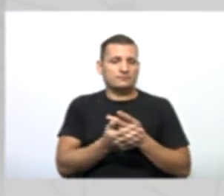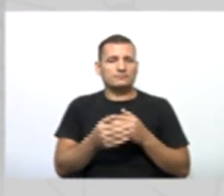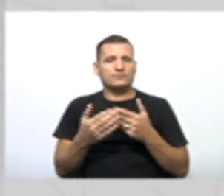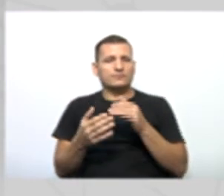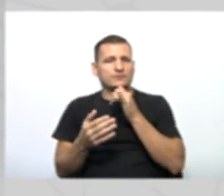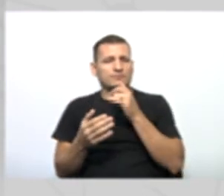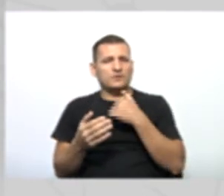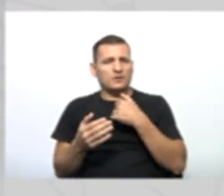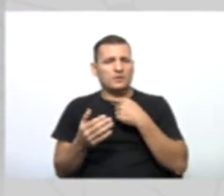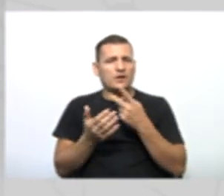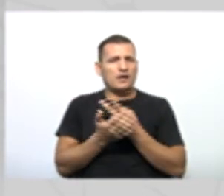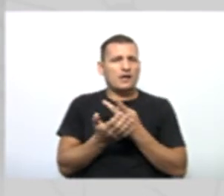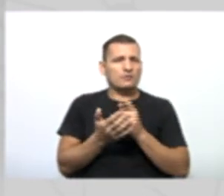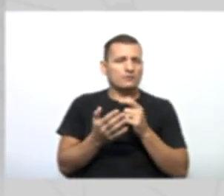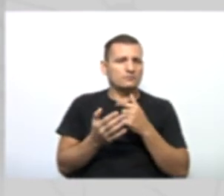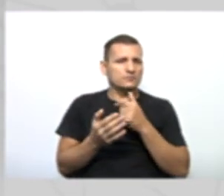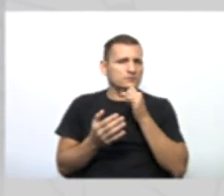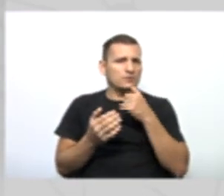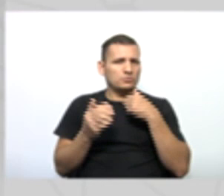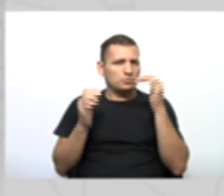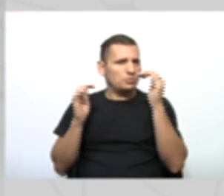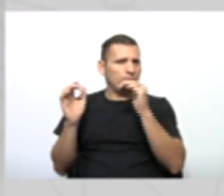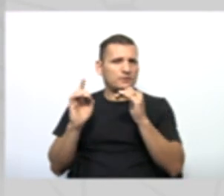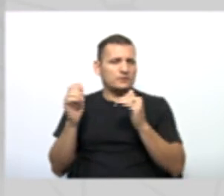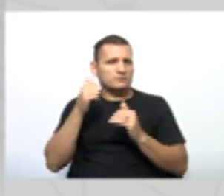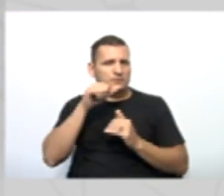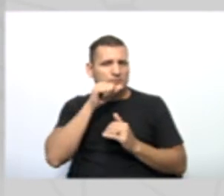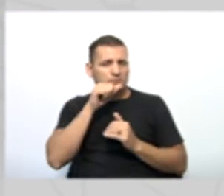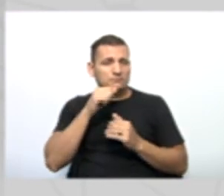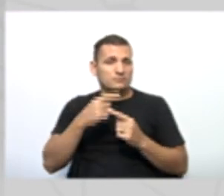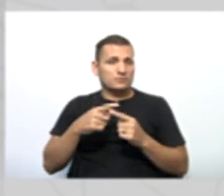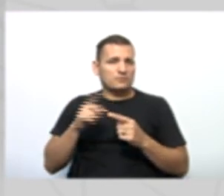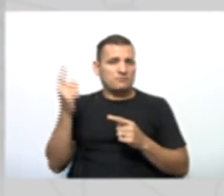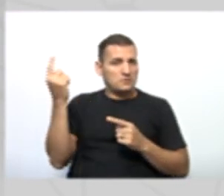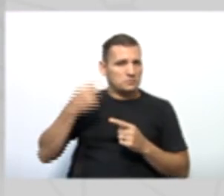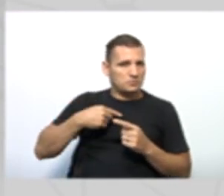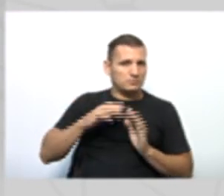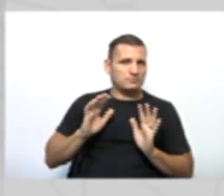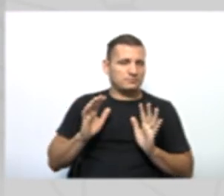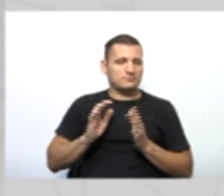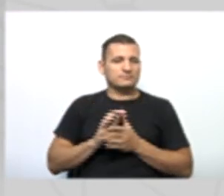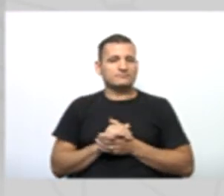errado desobedecer minha mãe. Por quê? Porque ela mandou.